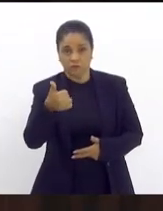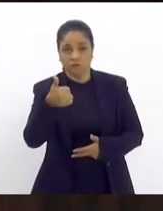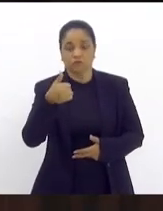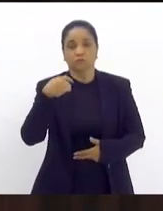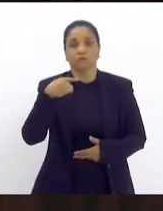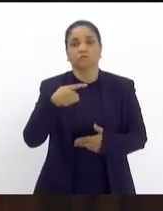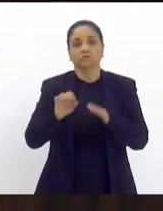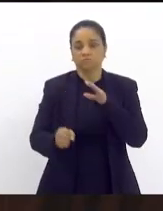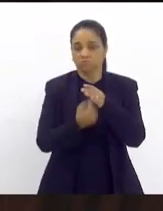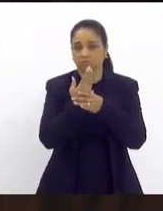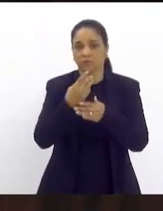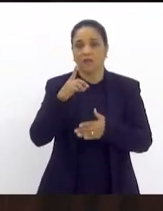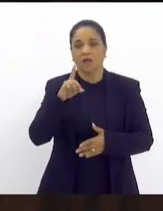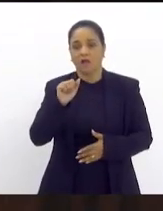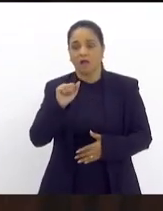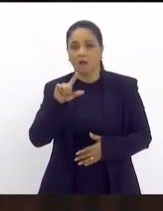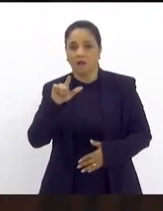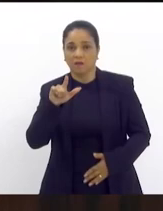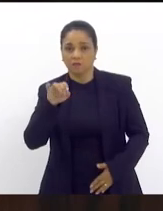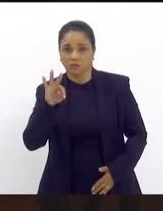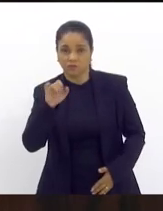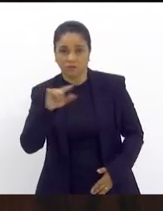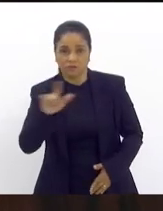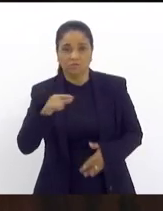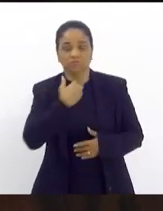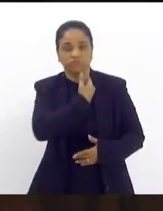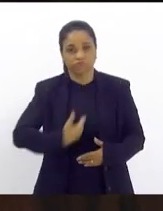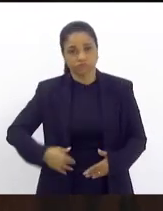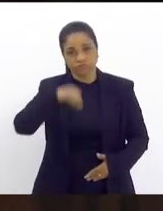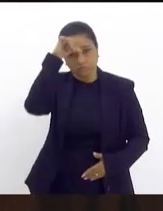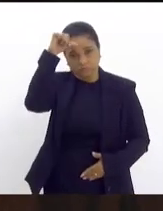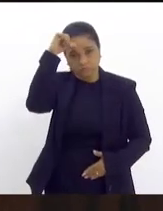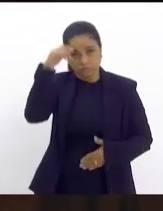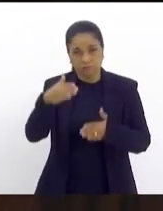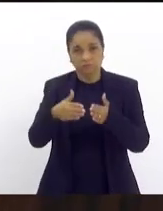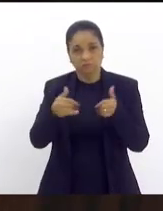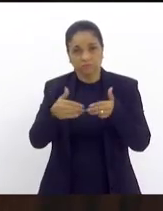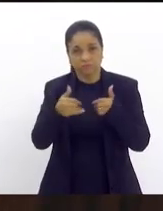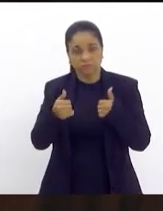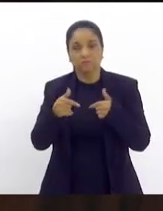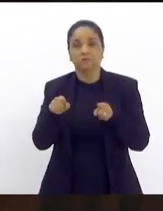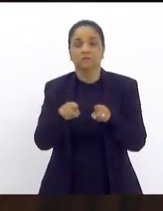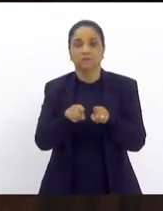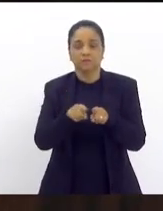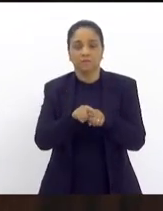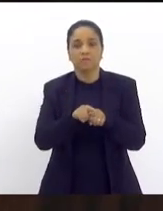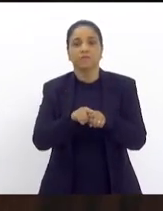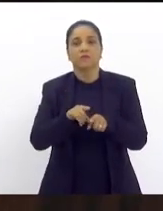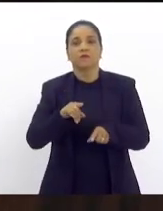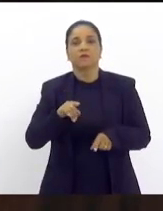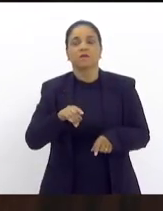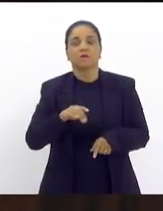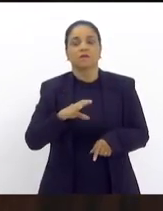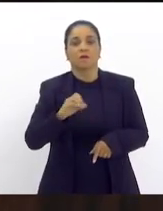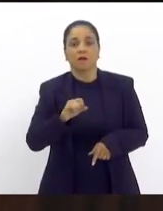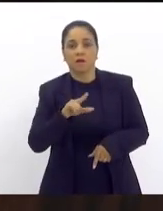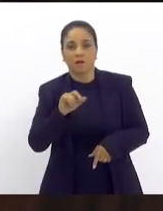que solicita o Excelentíssimo Senhor Governador Cláudio Bonfim de Castro e Silva